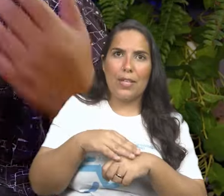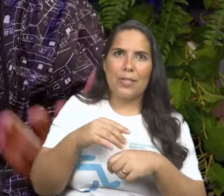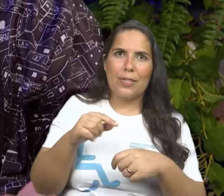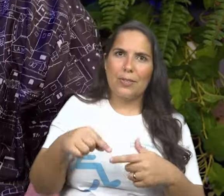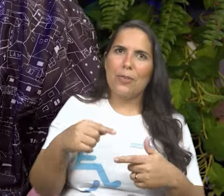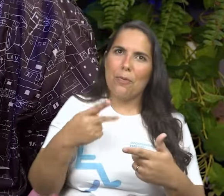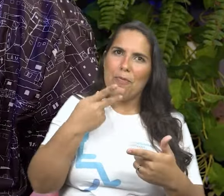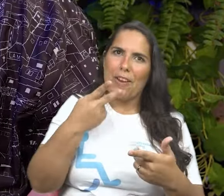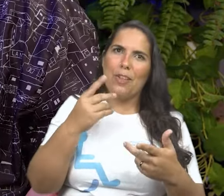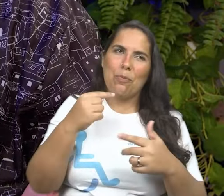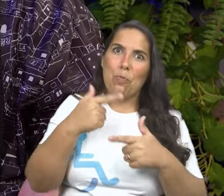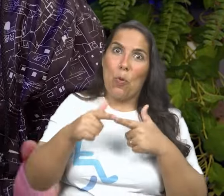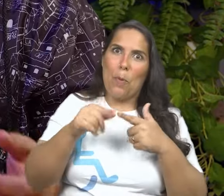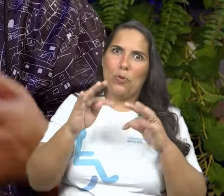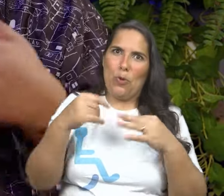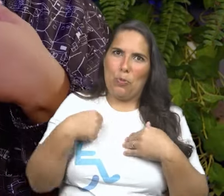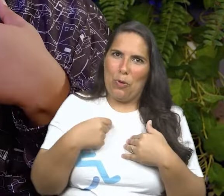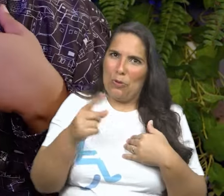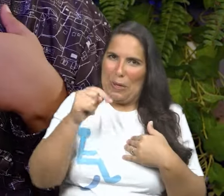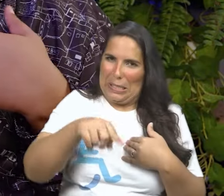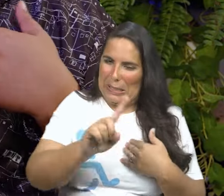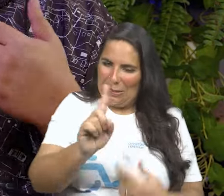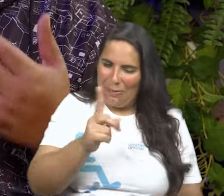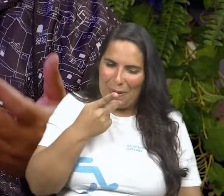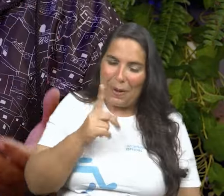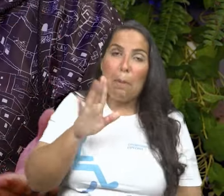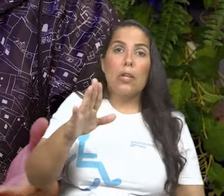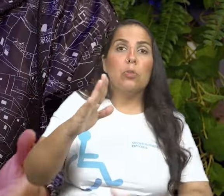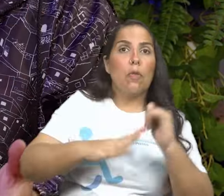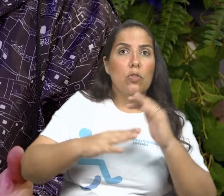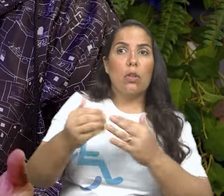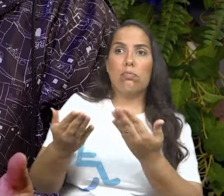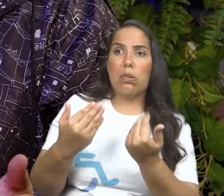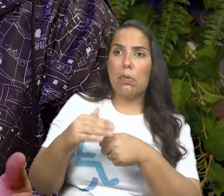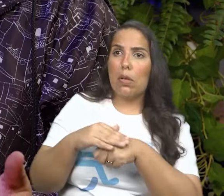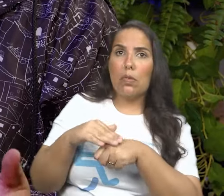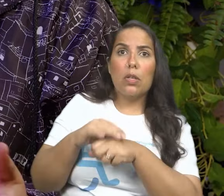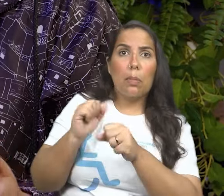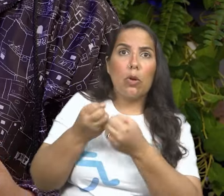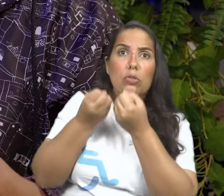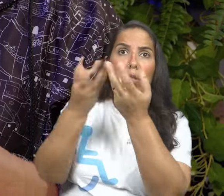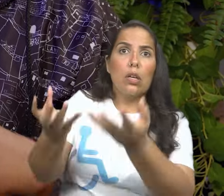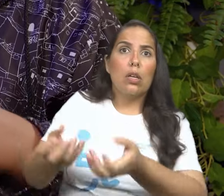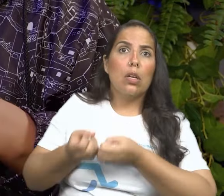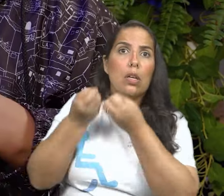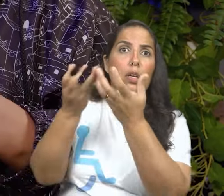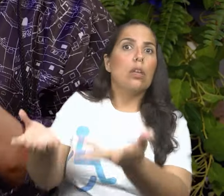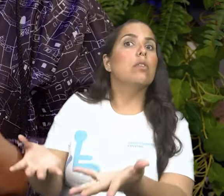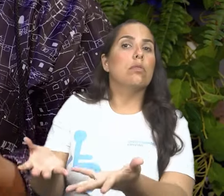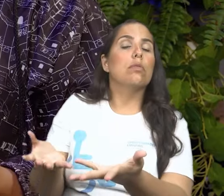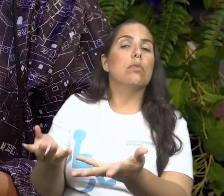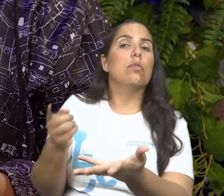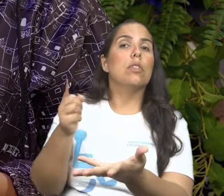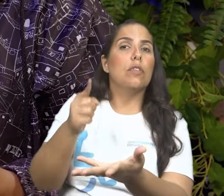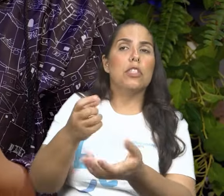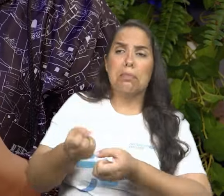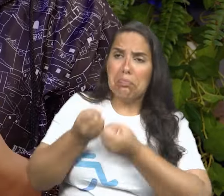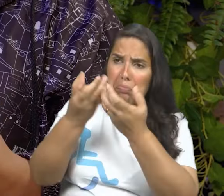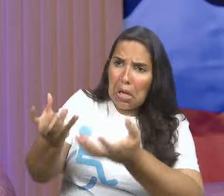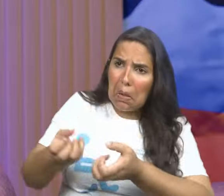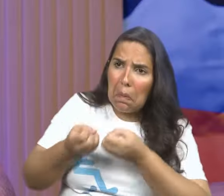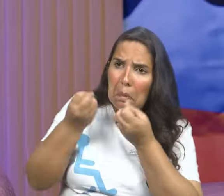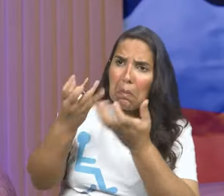expor todos os meus problemas aqui mas assim para profissional você pode expor todos os seus problemas e você expom seus problemas